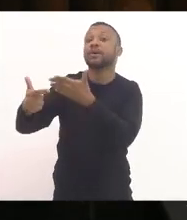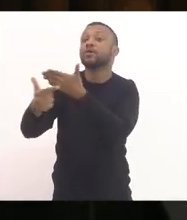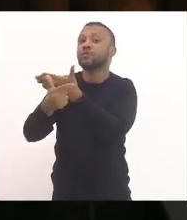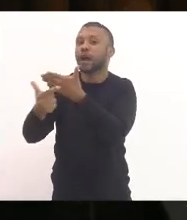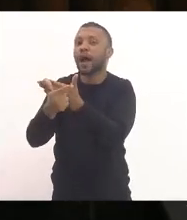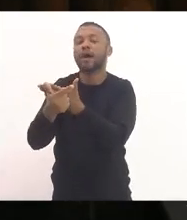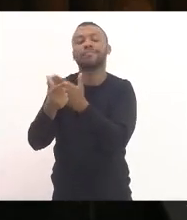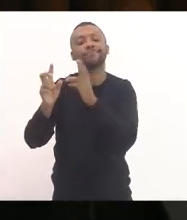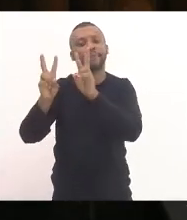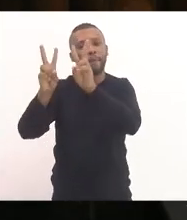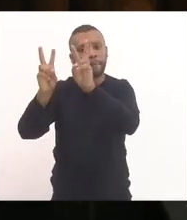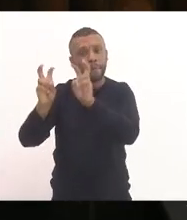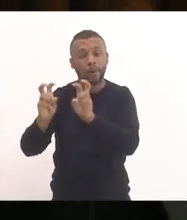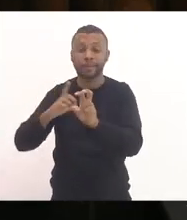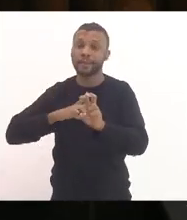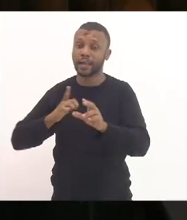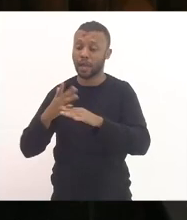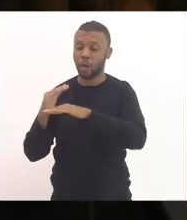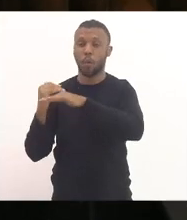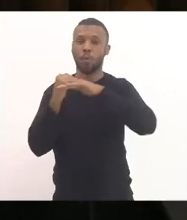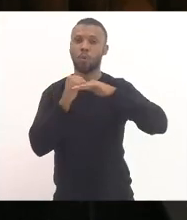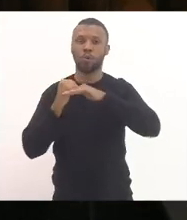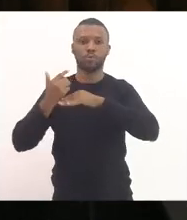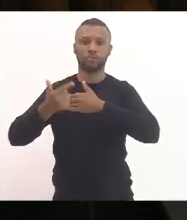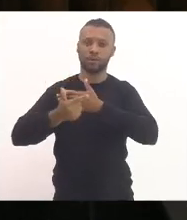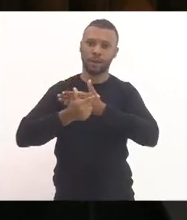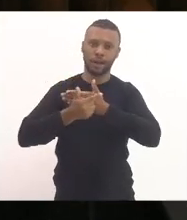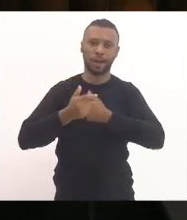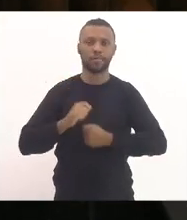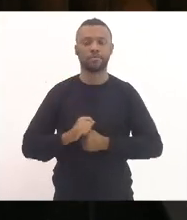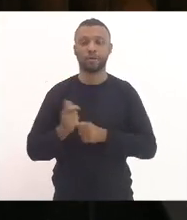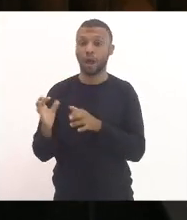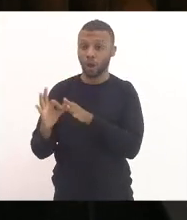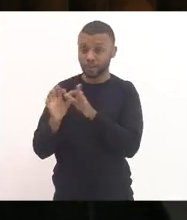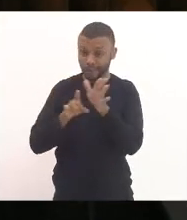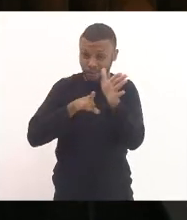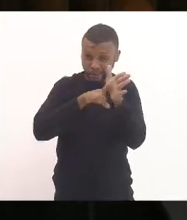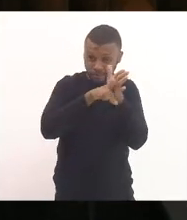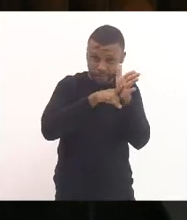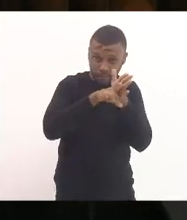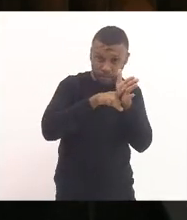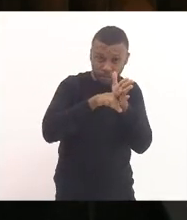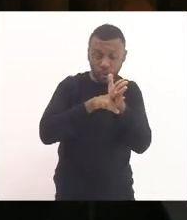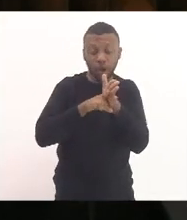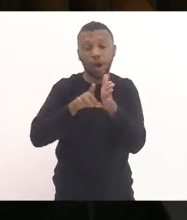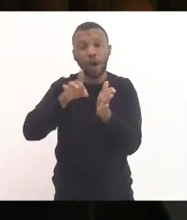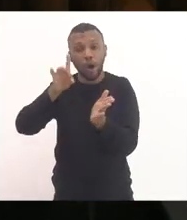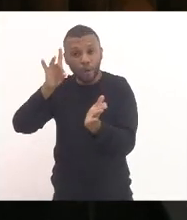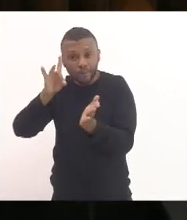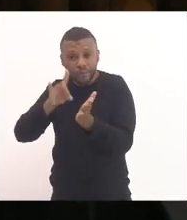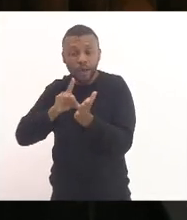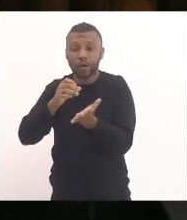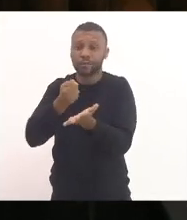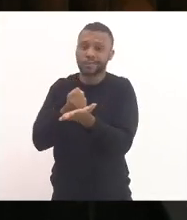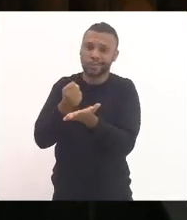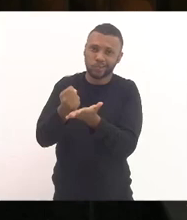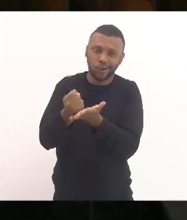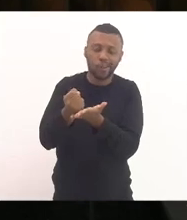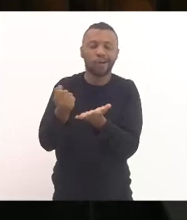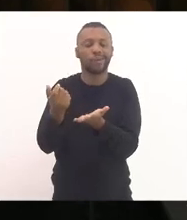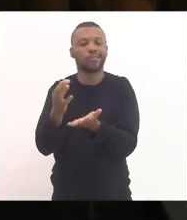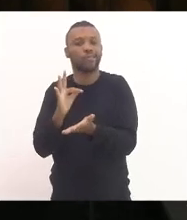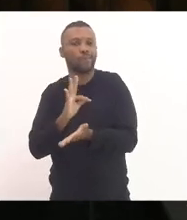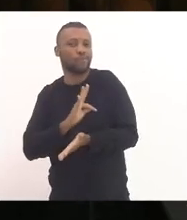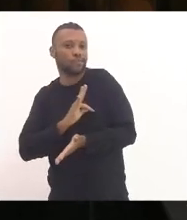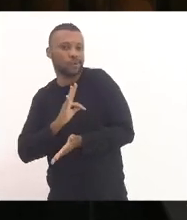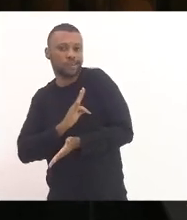termos é um carro único a unificação investigador sai de cartório inspetores e oficial de